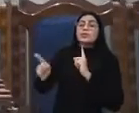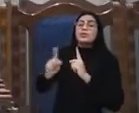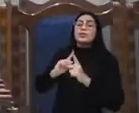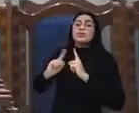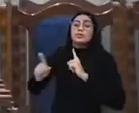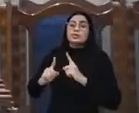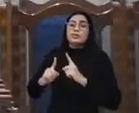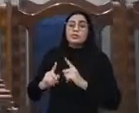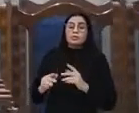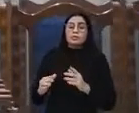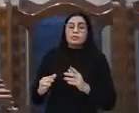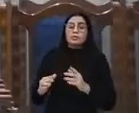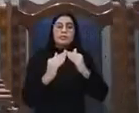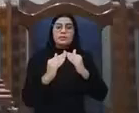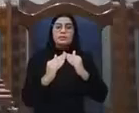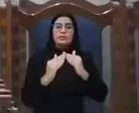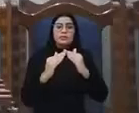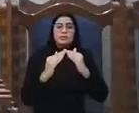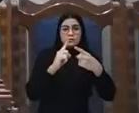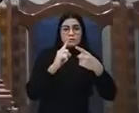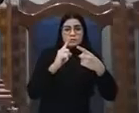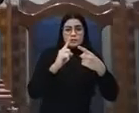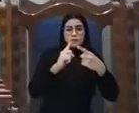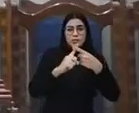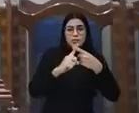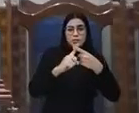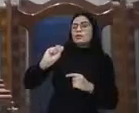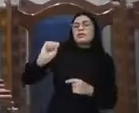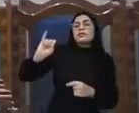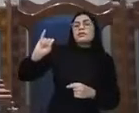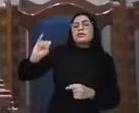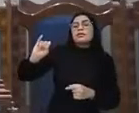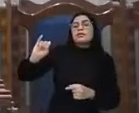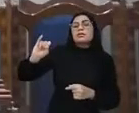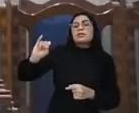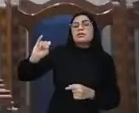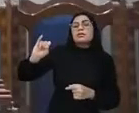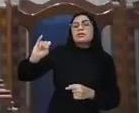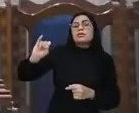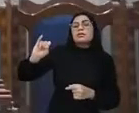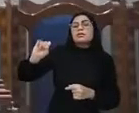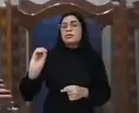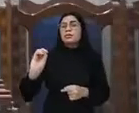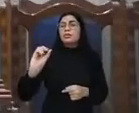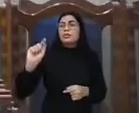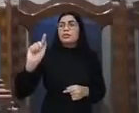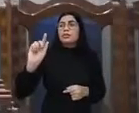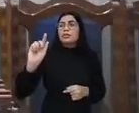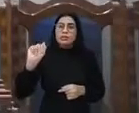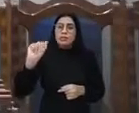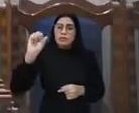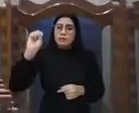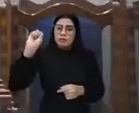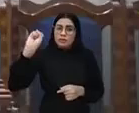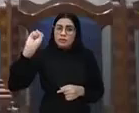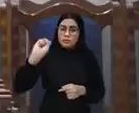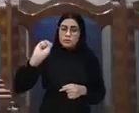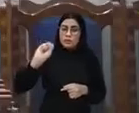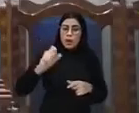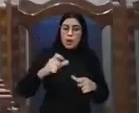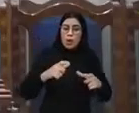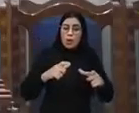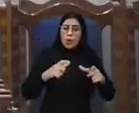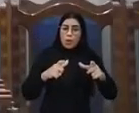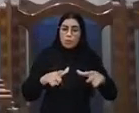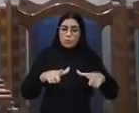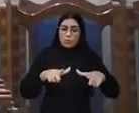templos provisórios, onde os judeus podiam ministrar a palavra, estudar a palavra,